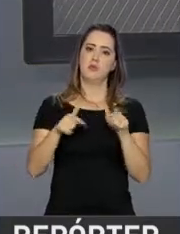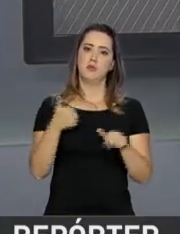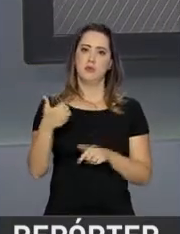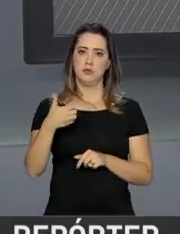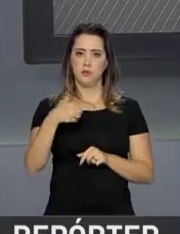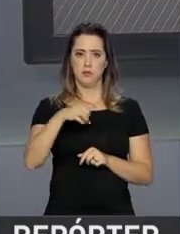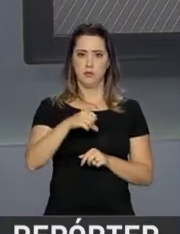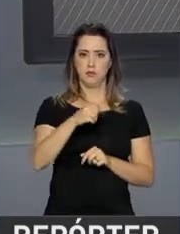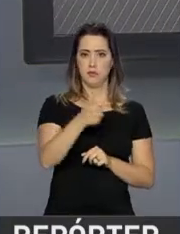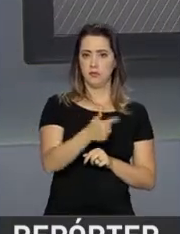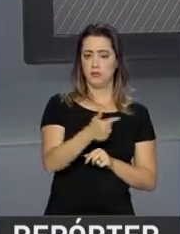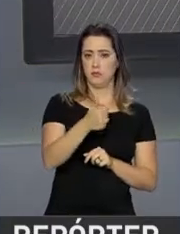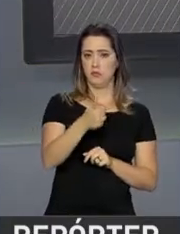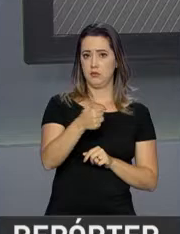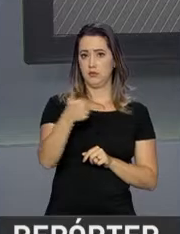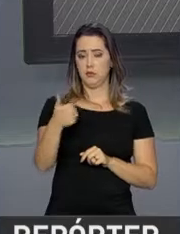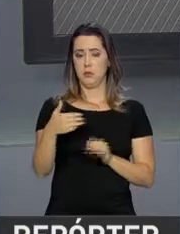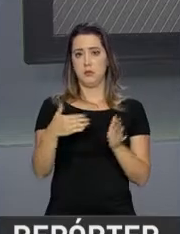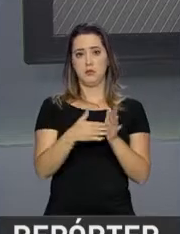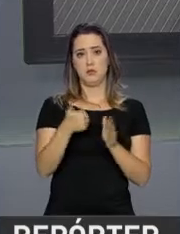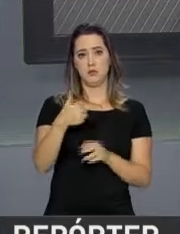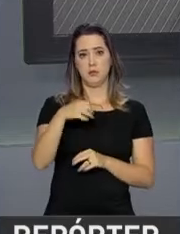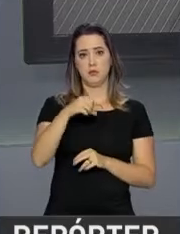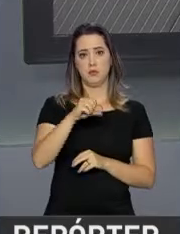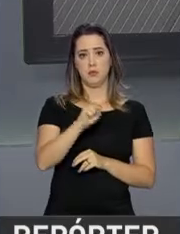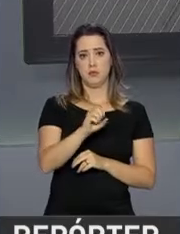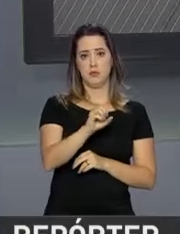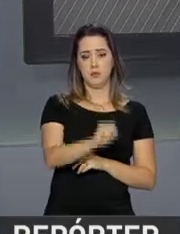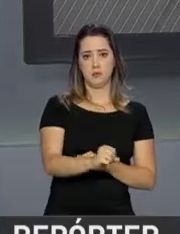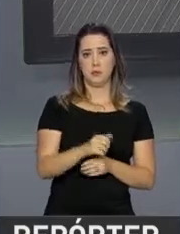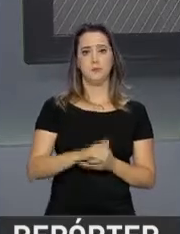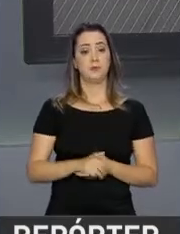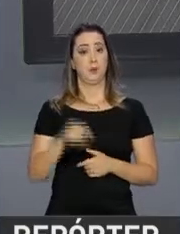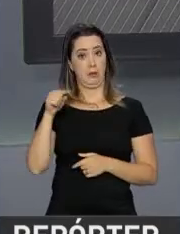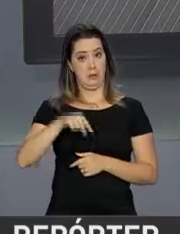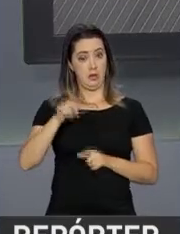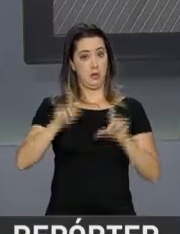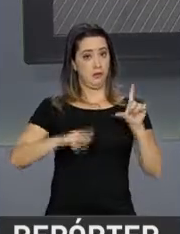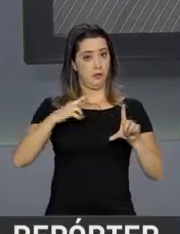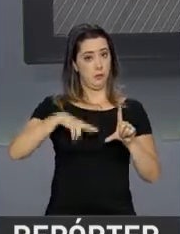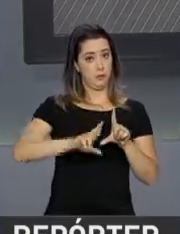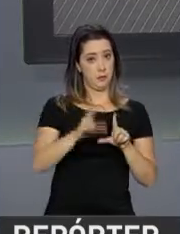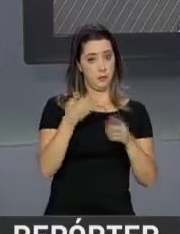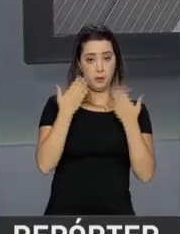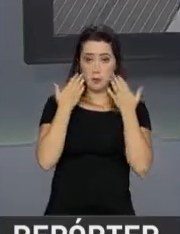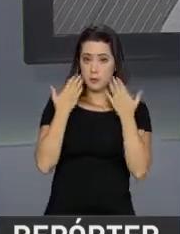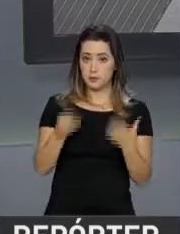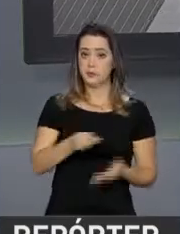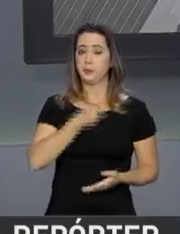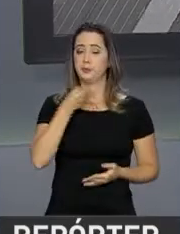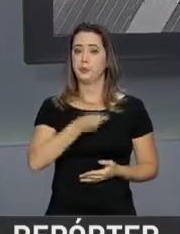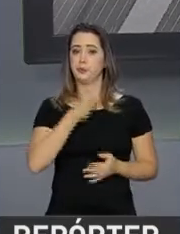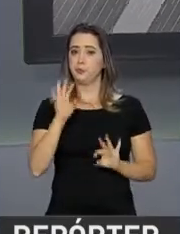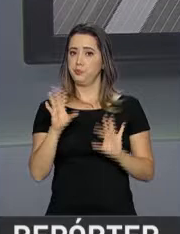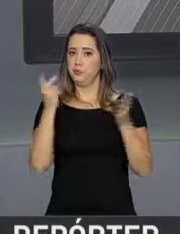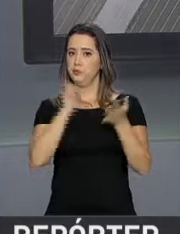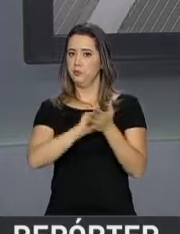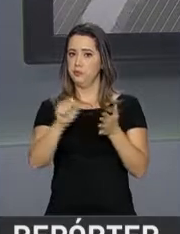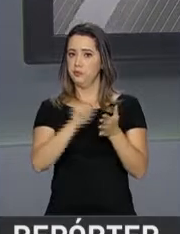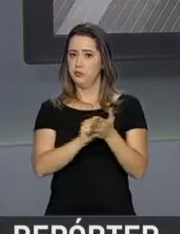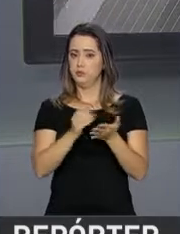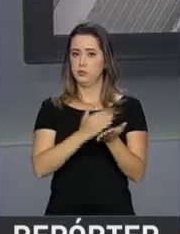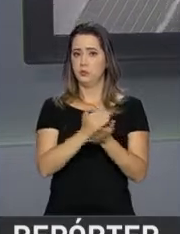trabalharão entre os 71 em 1988 que a rbr vai transmitir ao vivo a cerimônia de assinatura